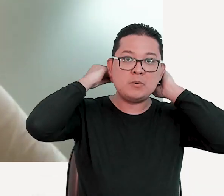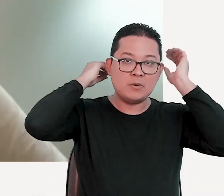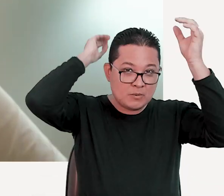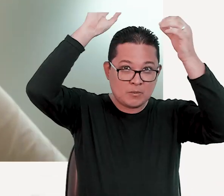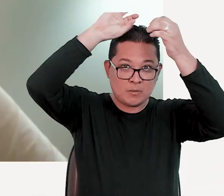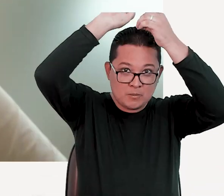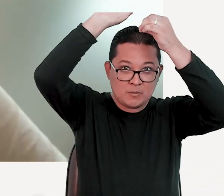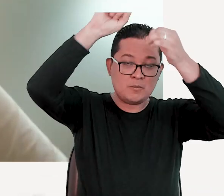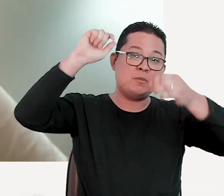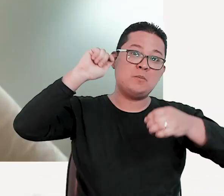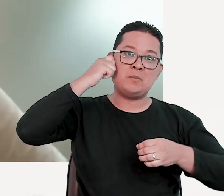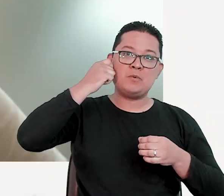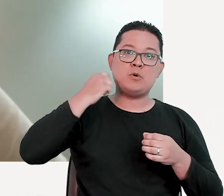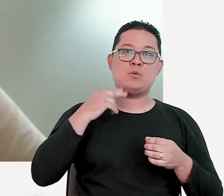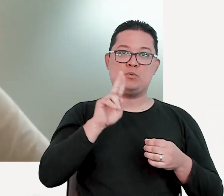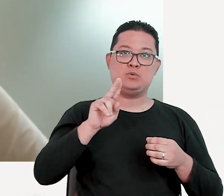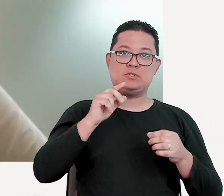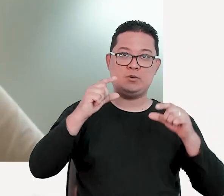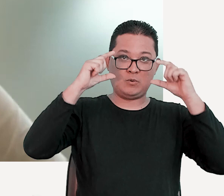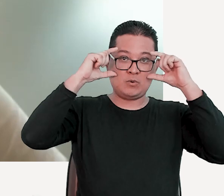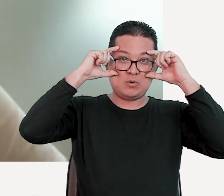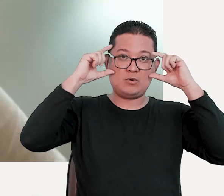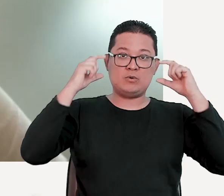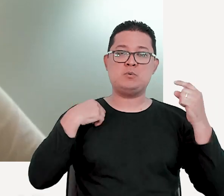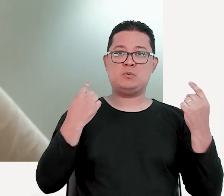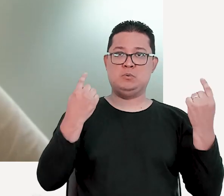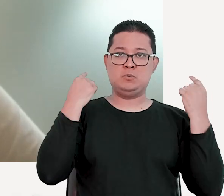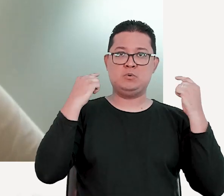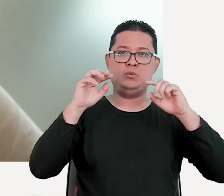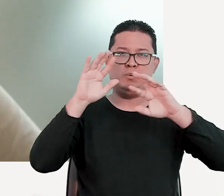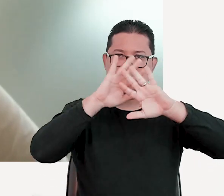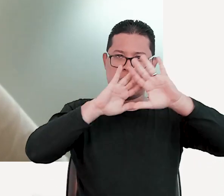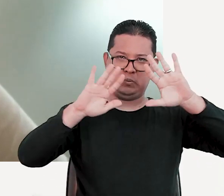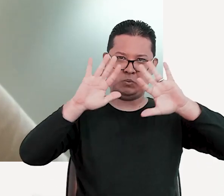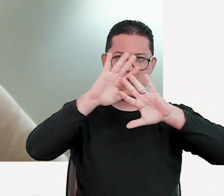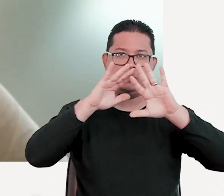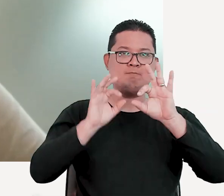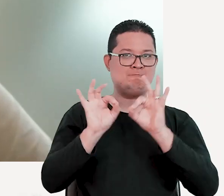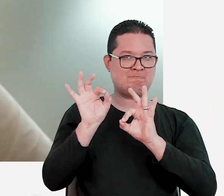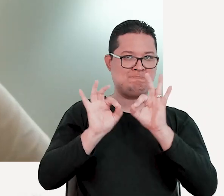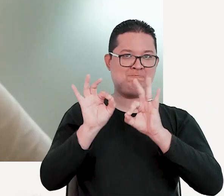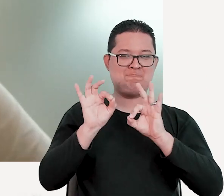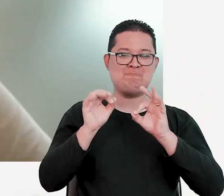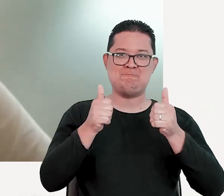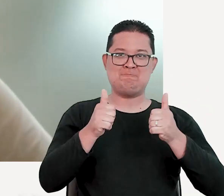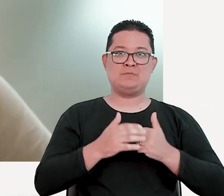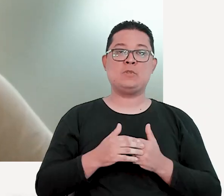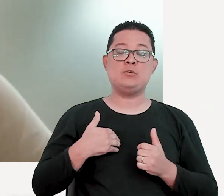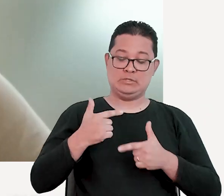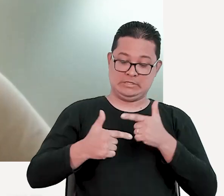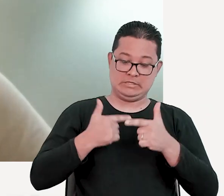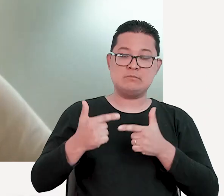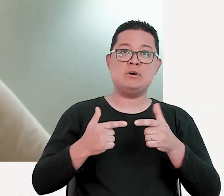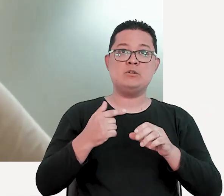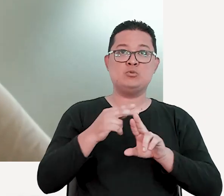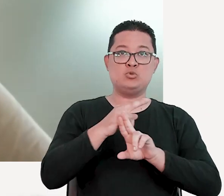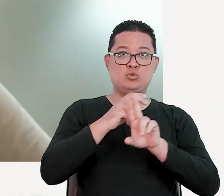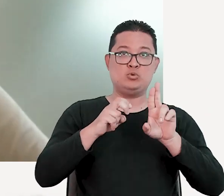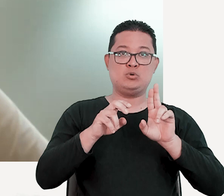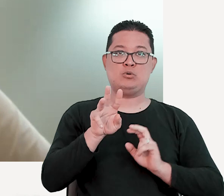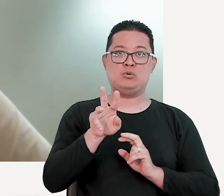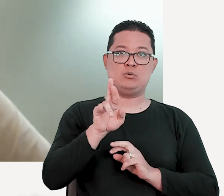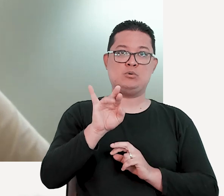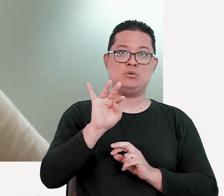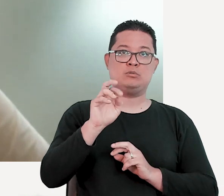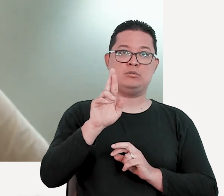e no fundo não dá para ver nada porque está todo embaçado, tá? Eu trabalho com UX Writing, eu sou UX Writer